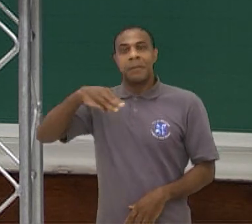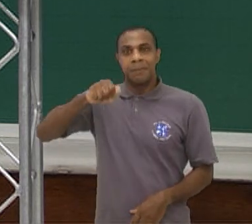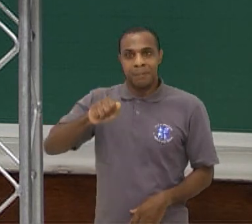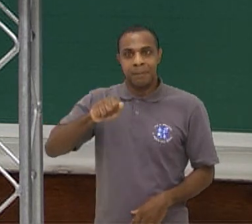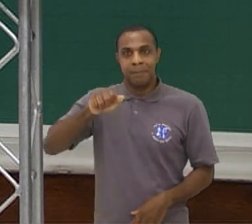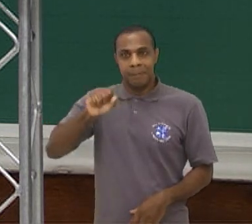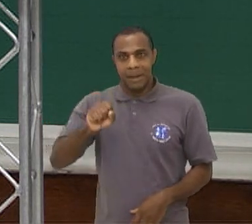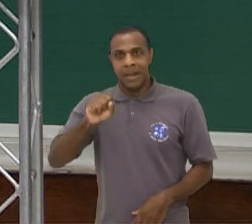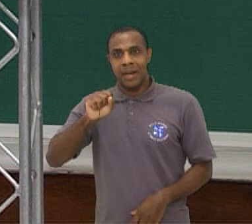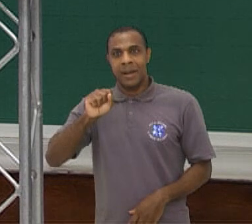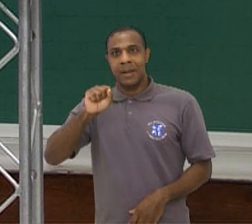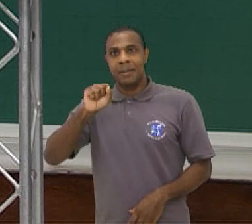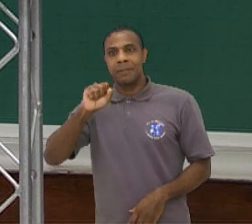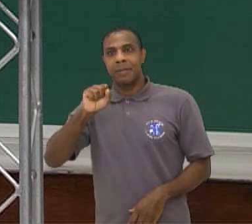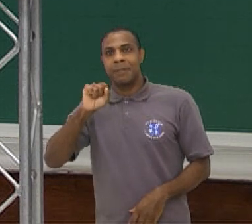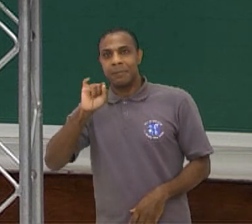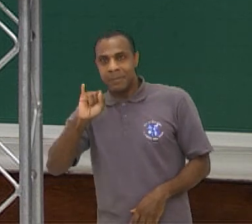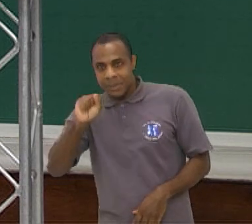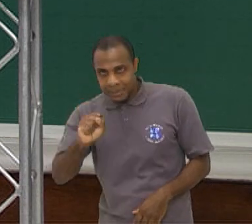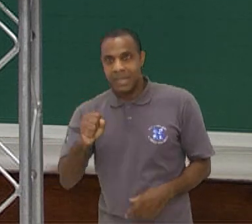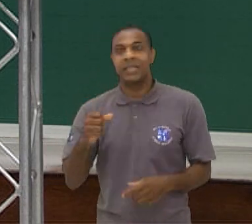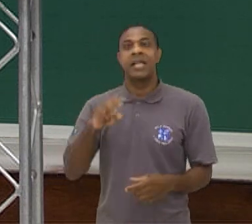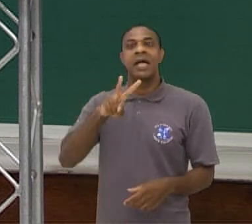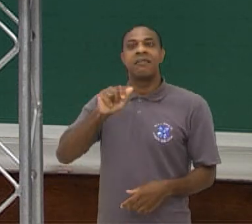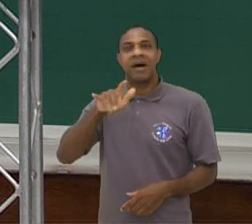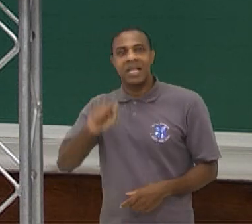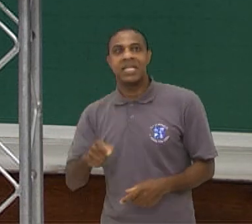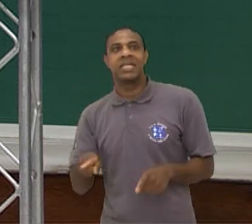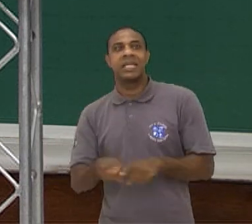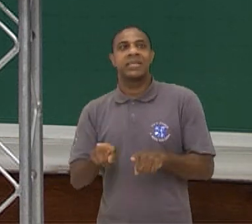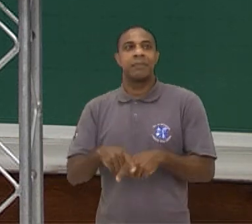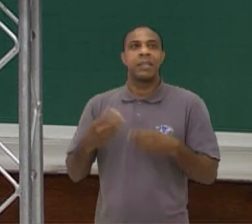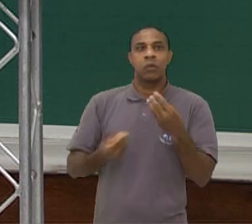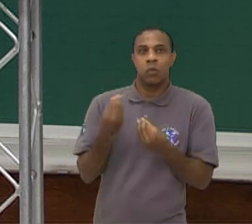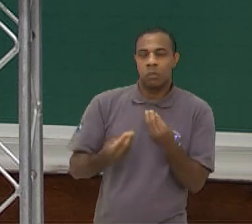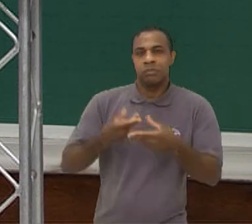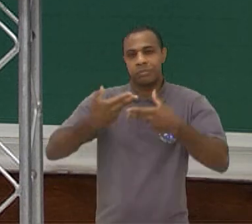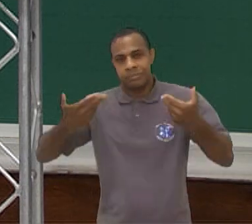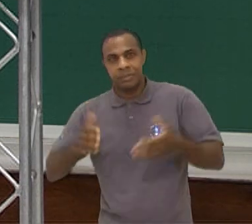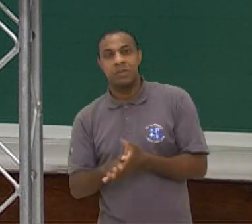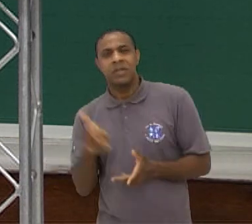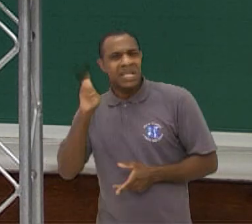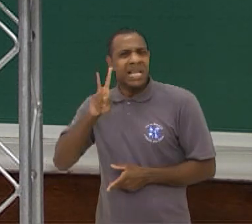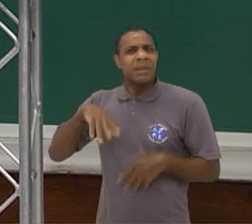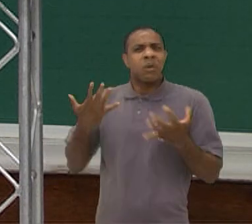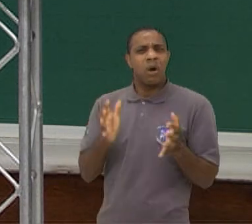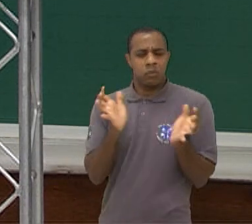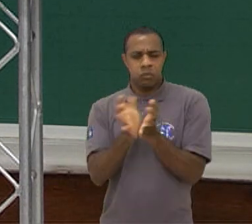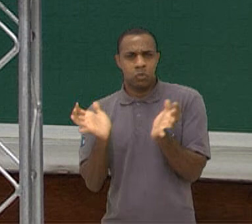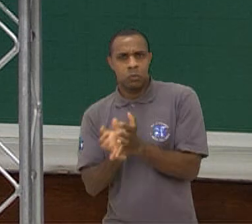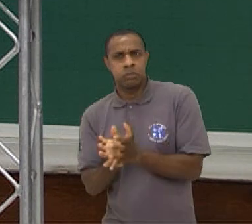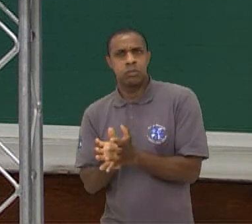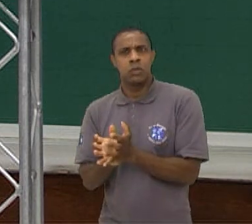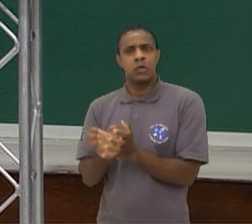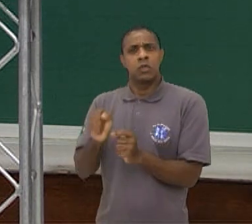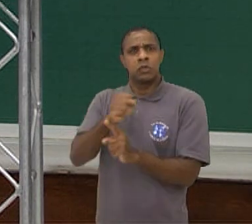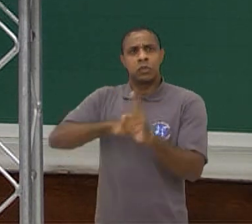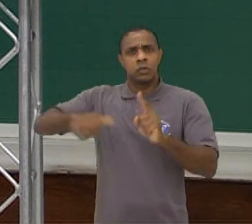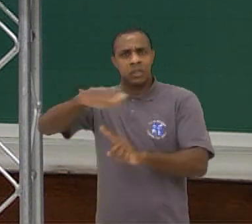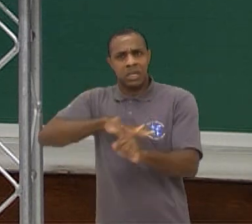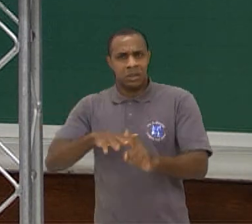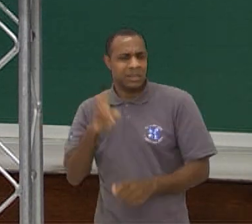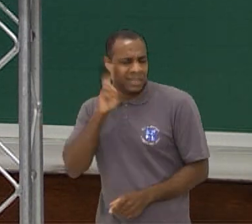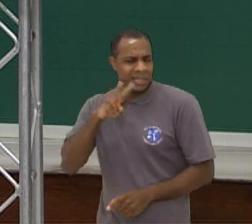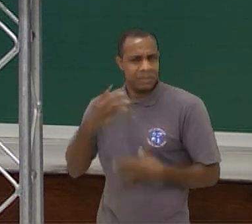de hoje veremos o conceito de luta de classes. Você lembra quais são as classes sociais? Quem aí lembra? Quem está vendo pelo